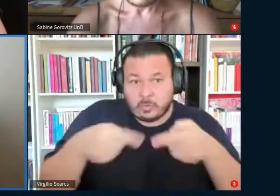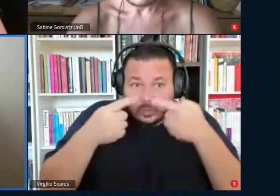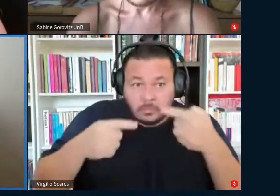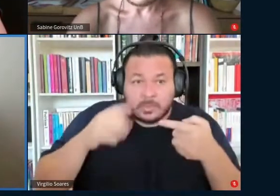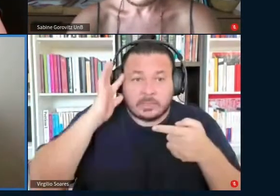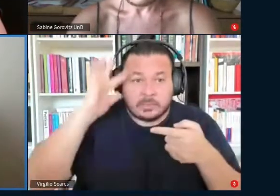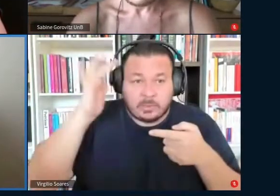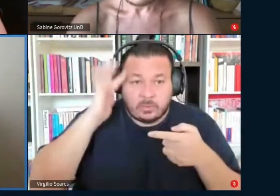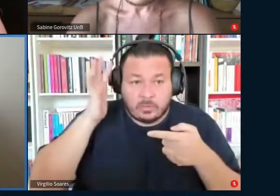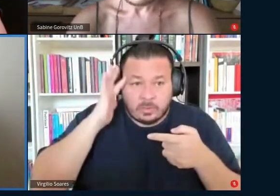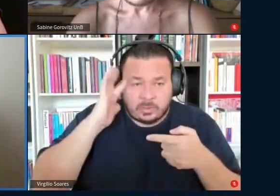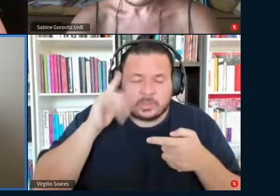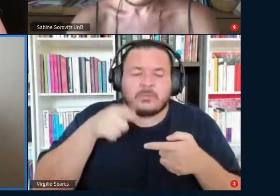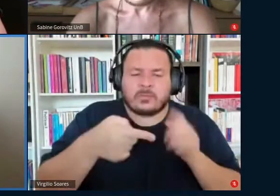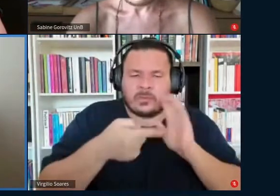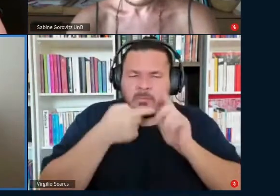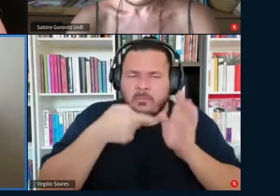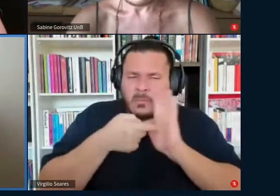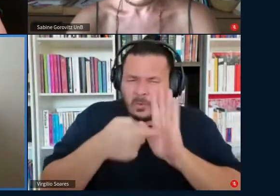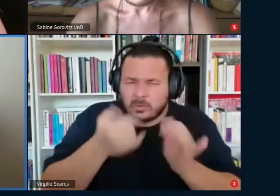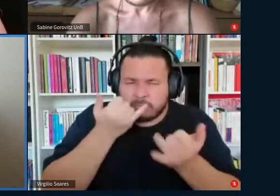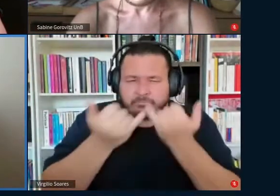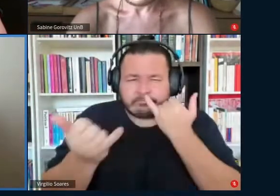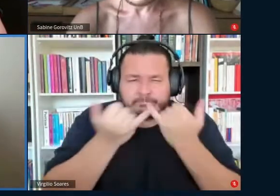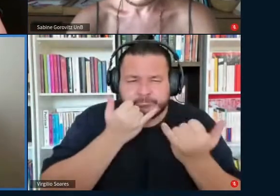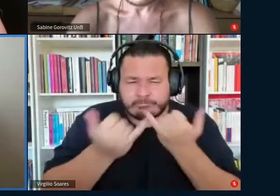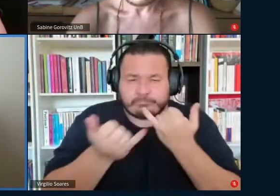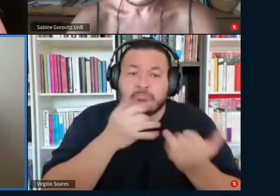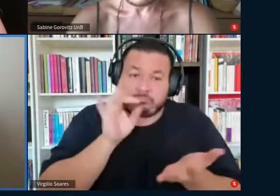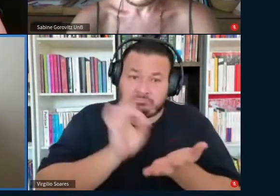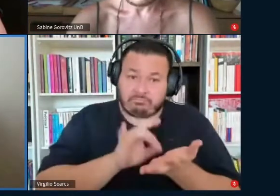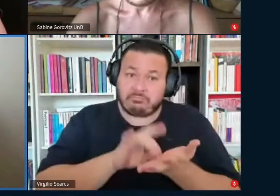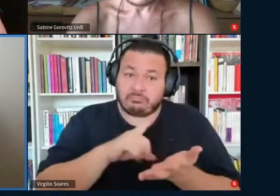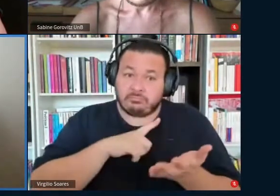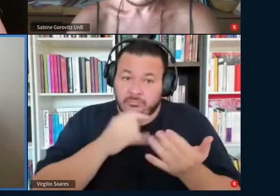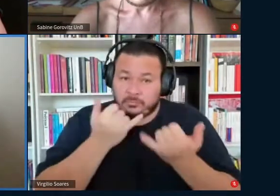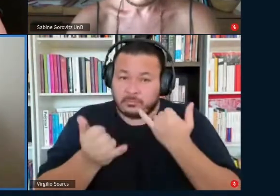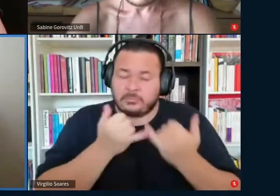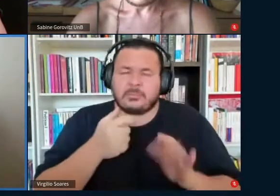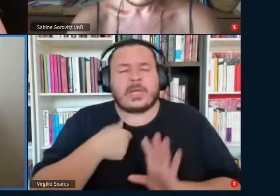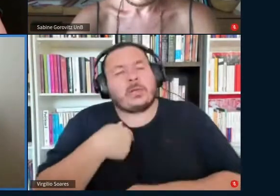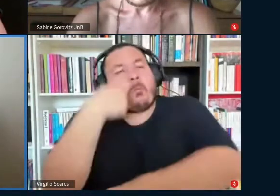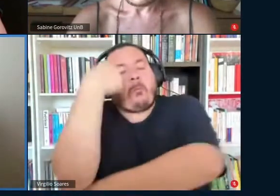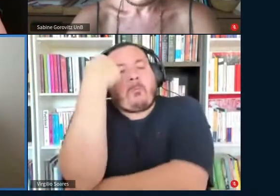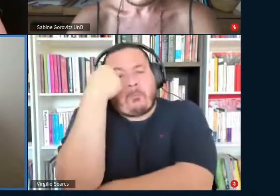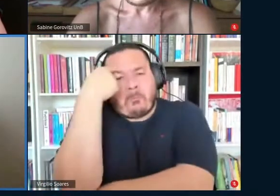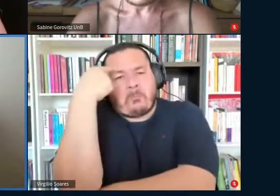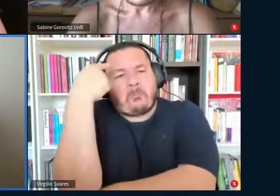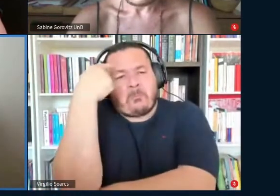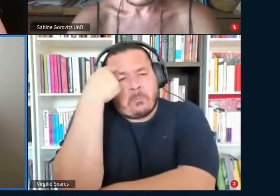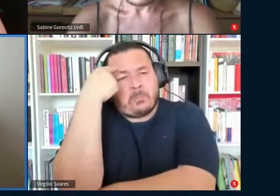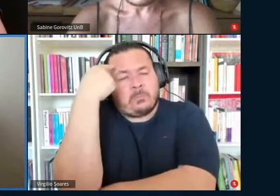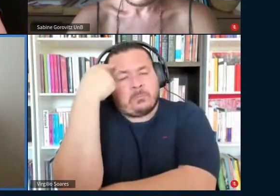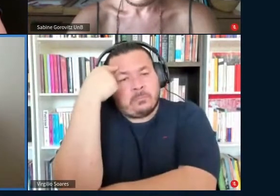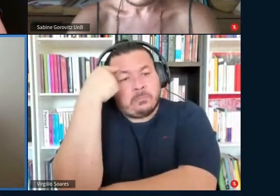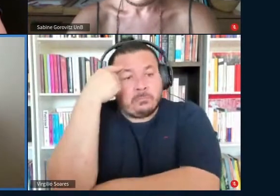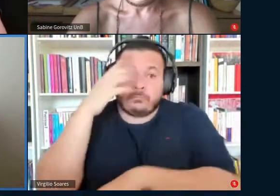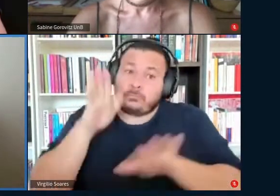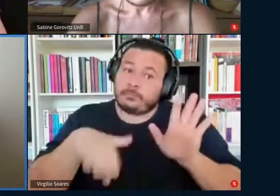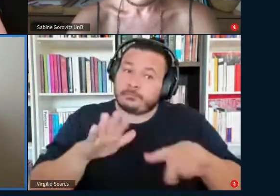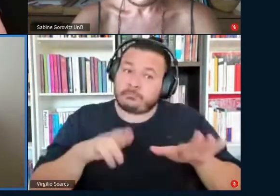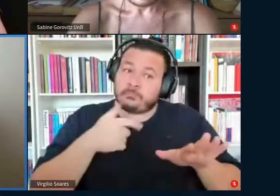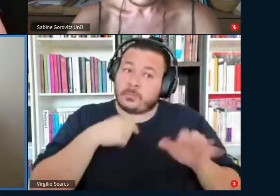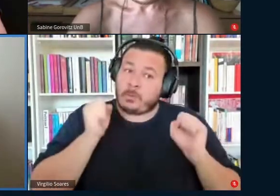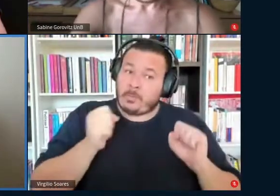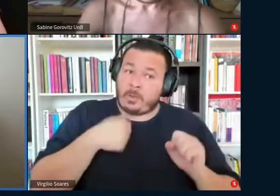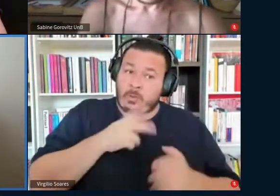Você apresenta similaridades, realmente tem ali traços. Fiquei pensando, talvez, eu posso estar equivocado,